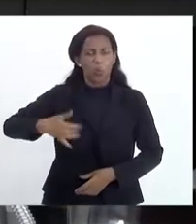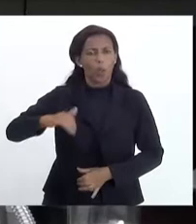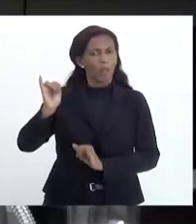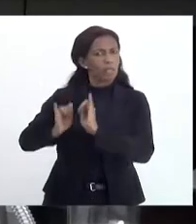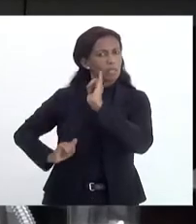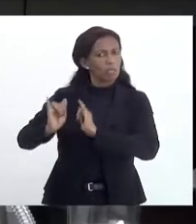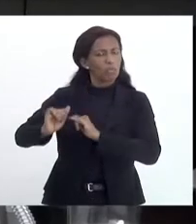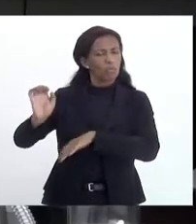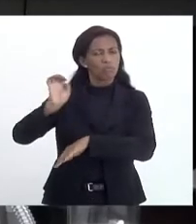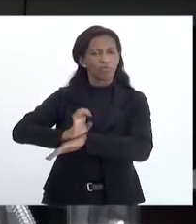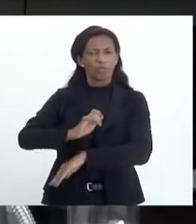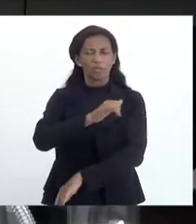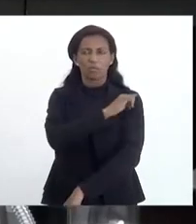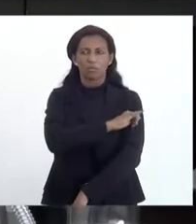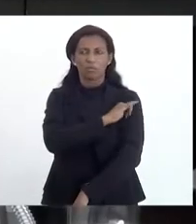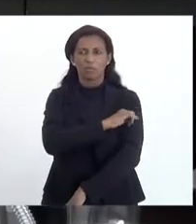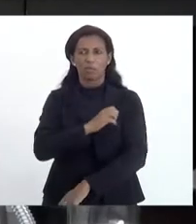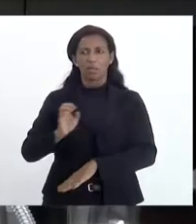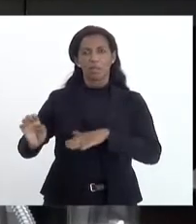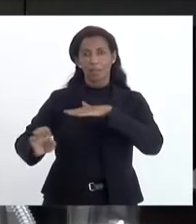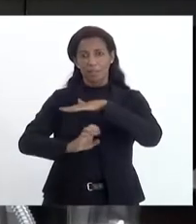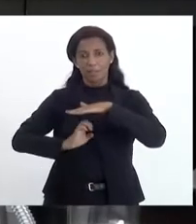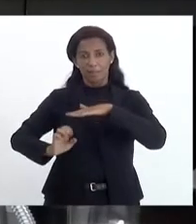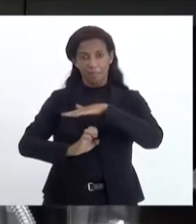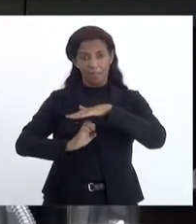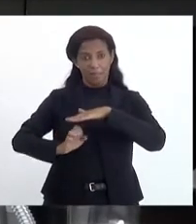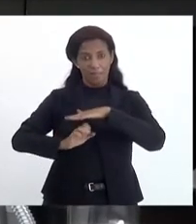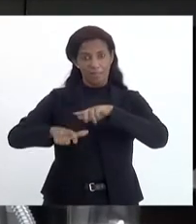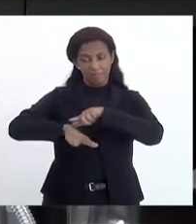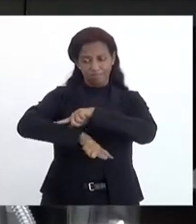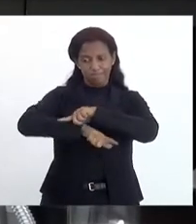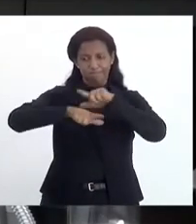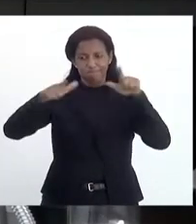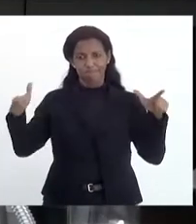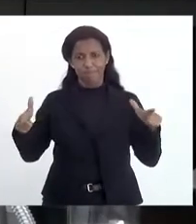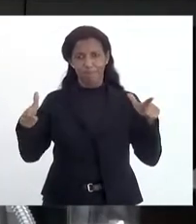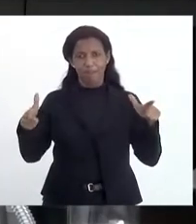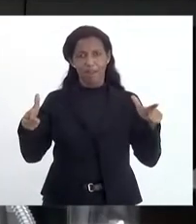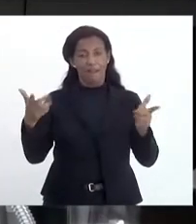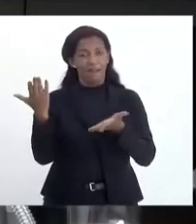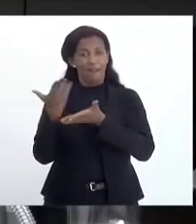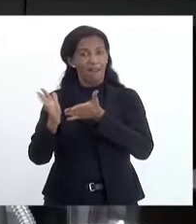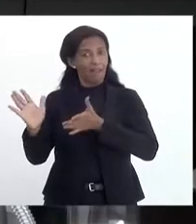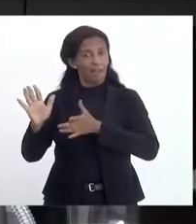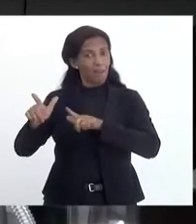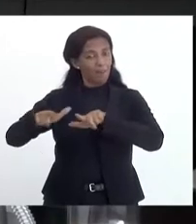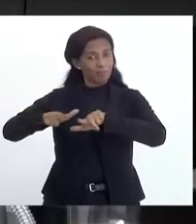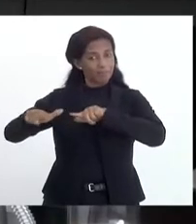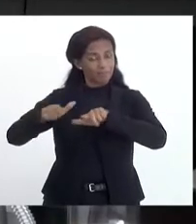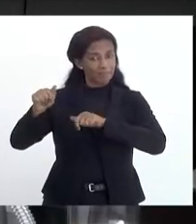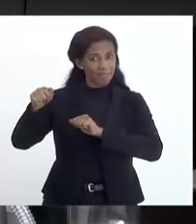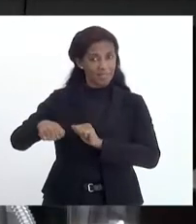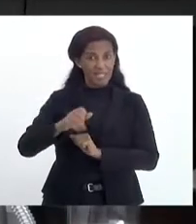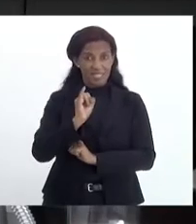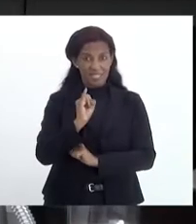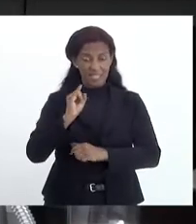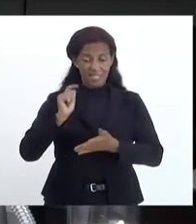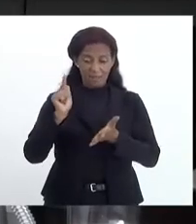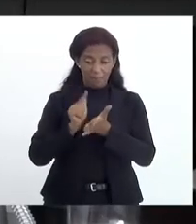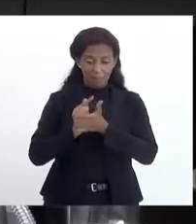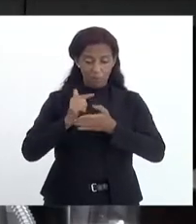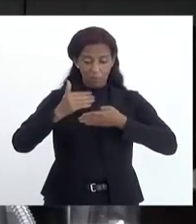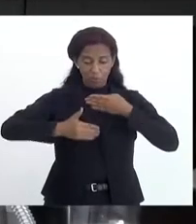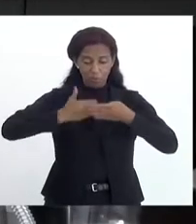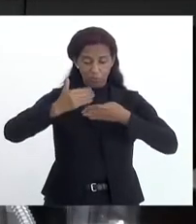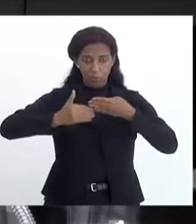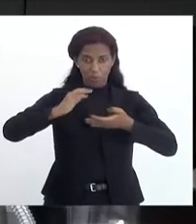do estado do Rio de Janeiro, que as empresas são maiores, tira emprego nosso. Se esse papel higiênico fosse na cesta básica, eu